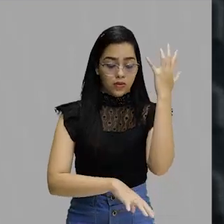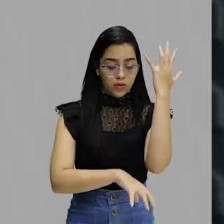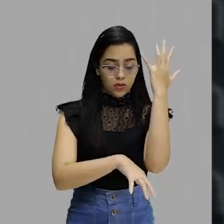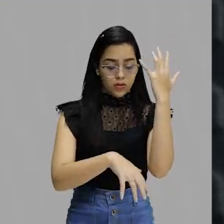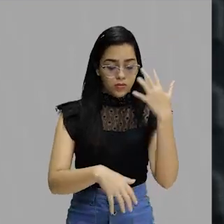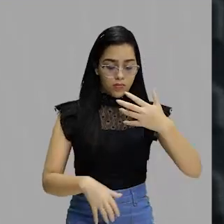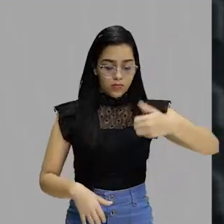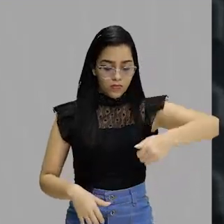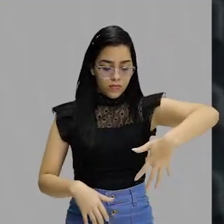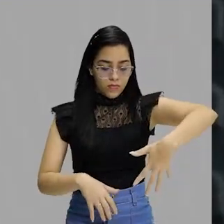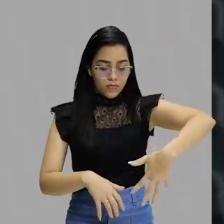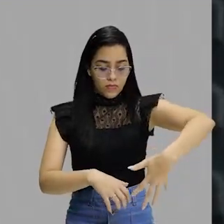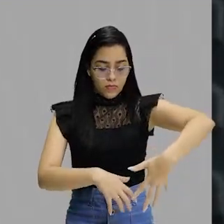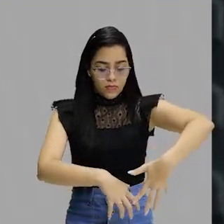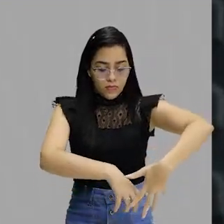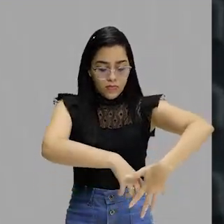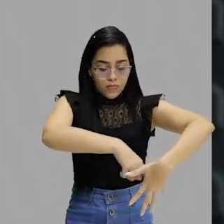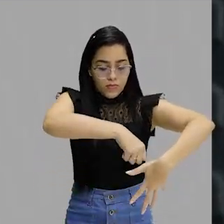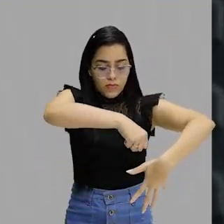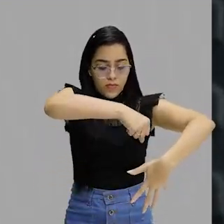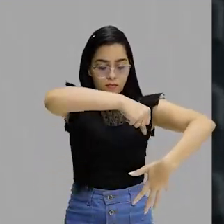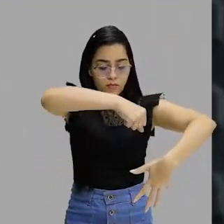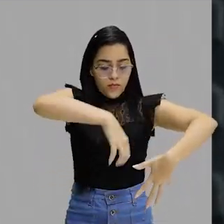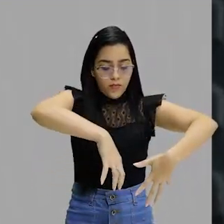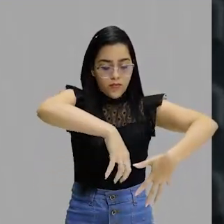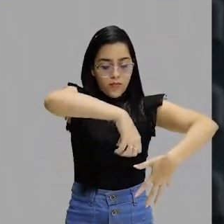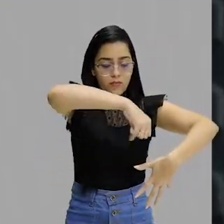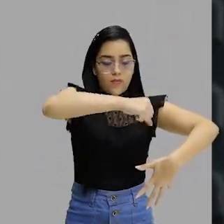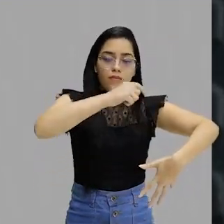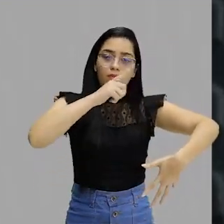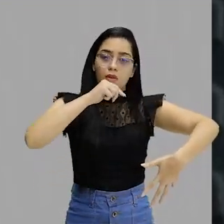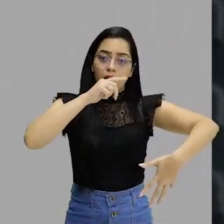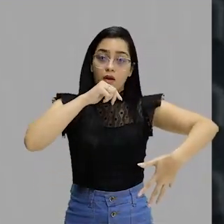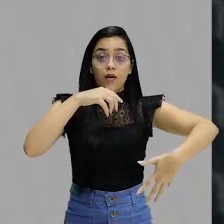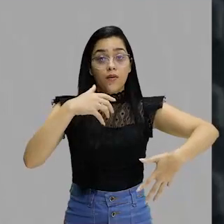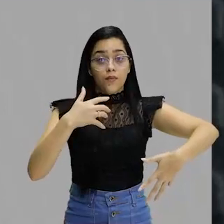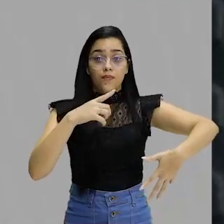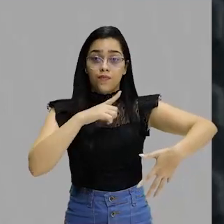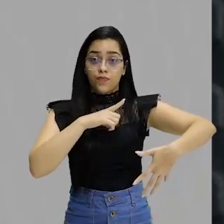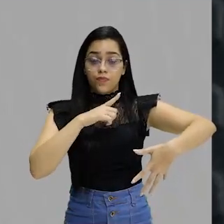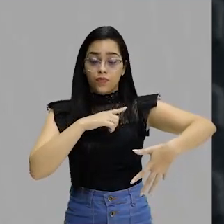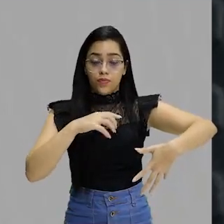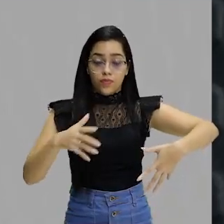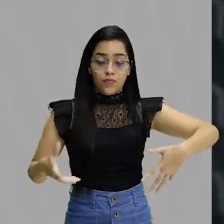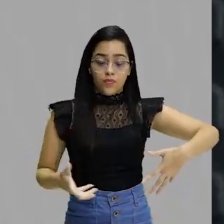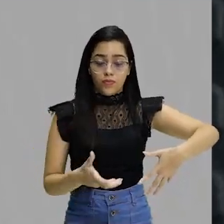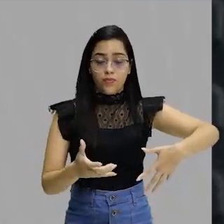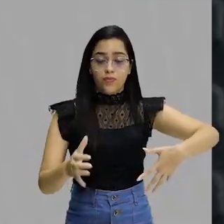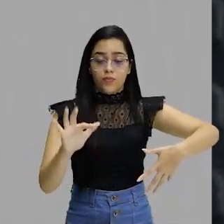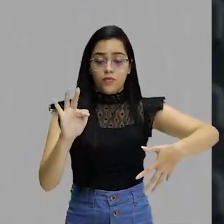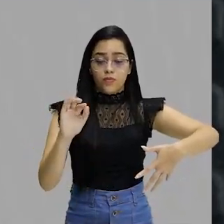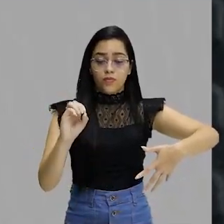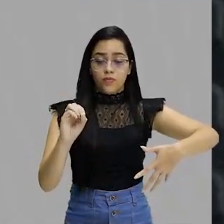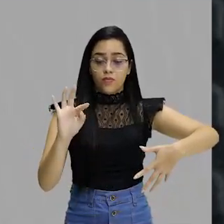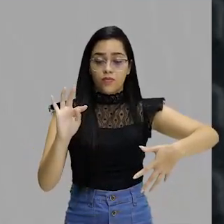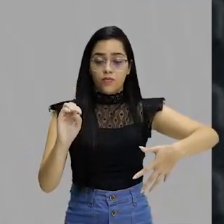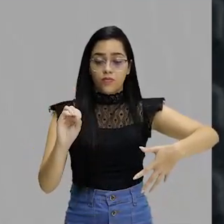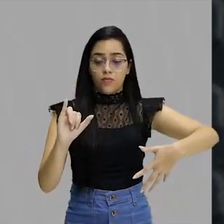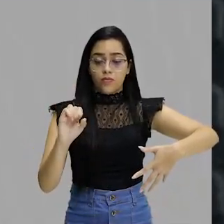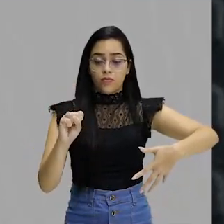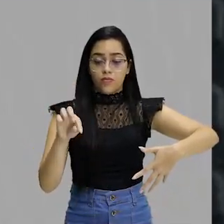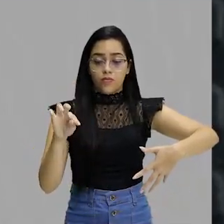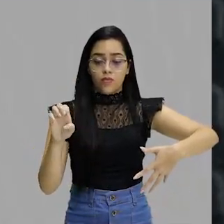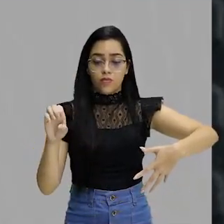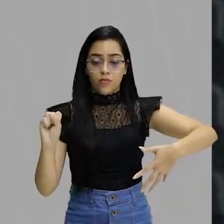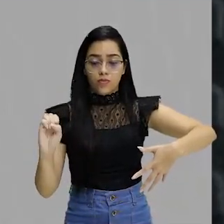água, mais sais minerais. Consequentemente, a planta, ao promover o processo de fotossíntese, ela vai entregar